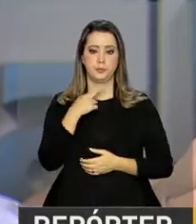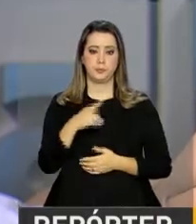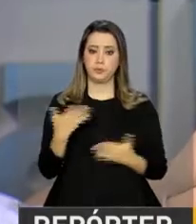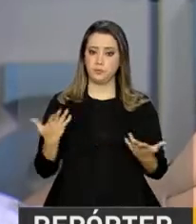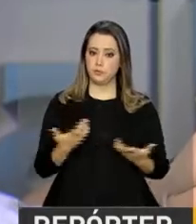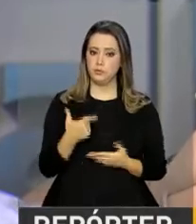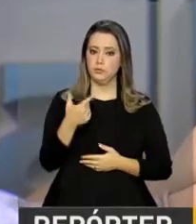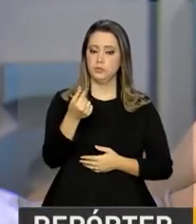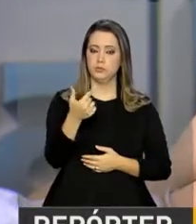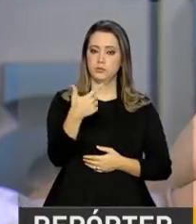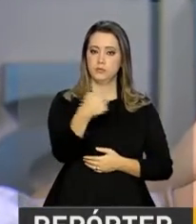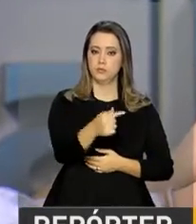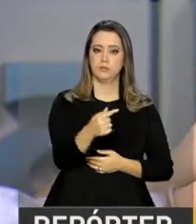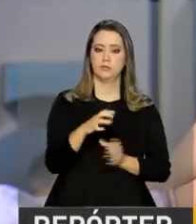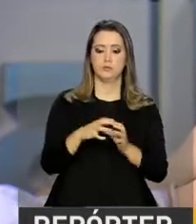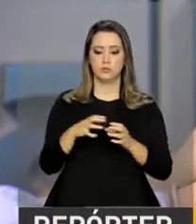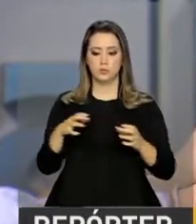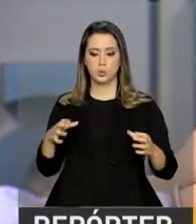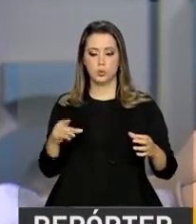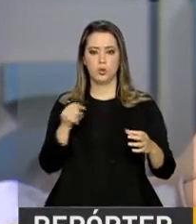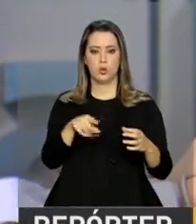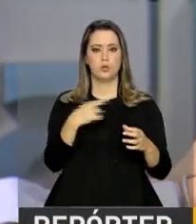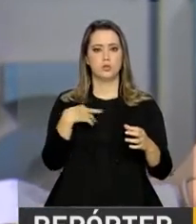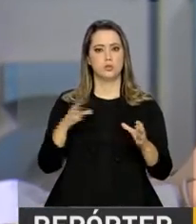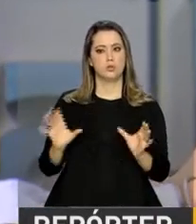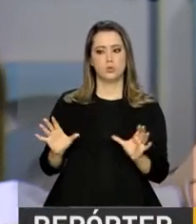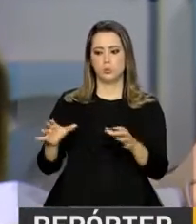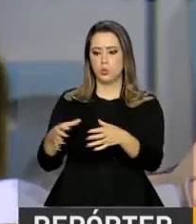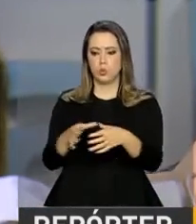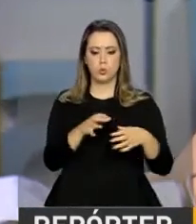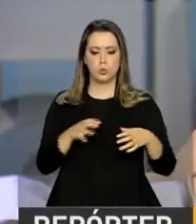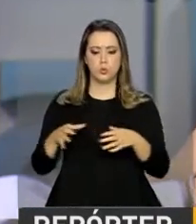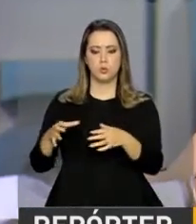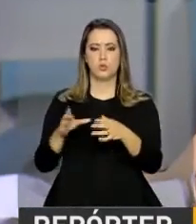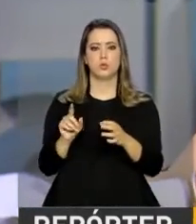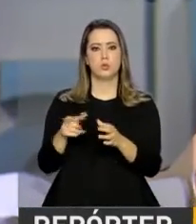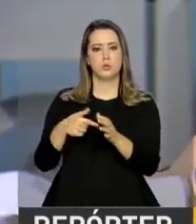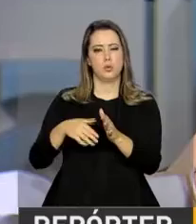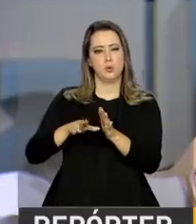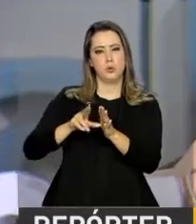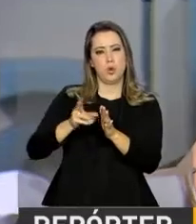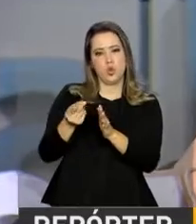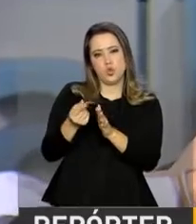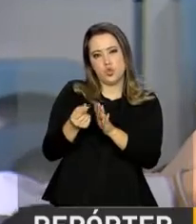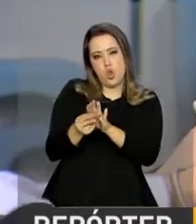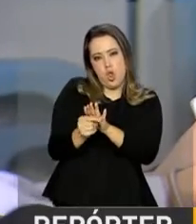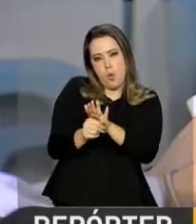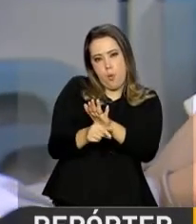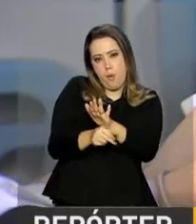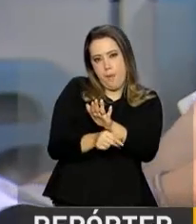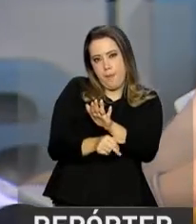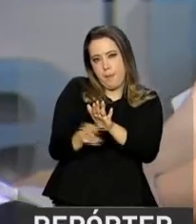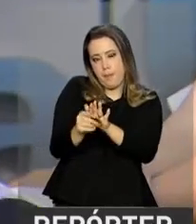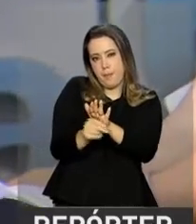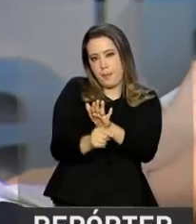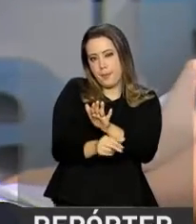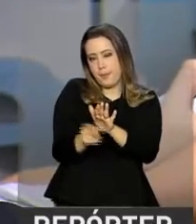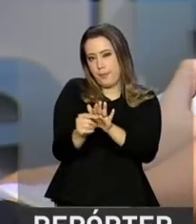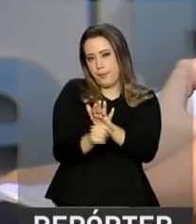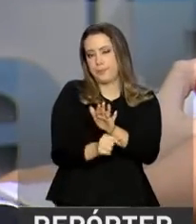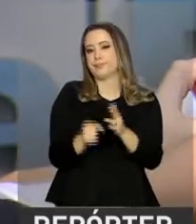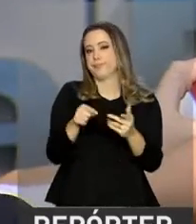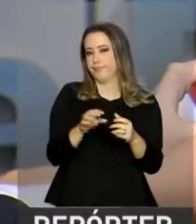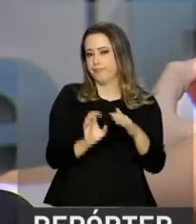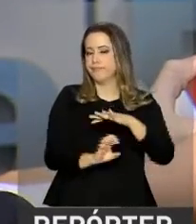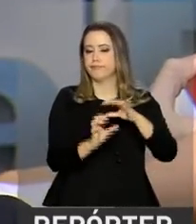2017 se deve à concentração da receita nos grandes esquemas de sonegação os grandes contribuintes o que tem maior capacidade